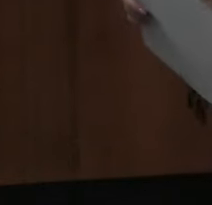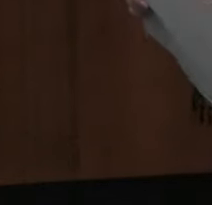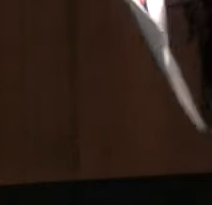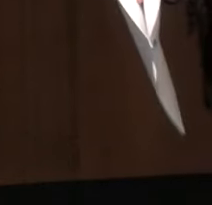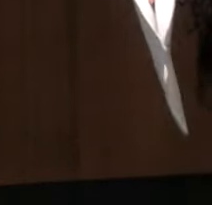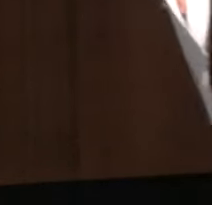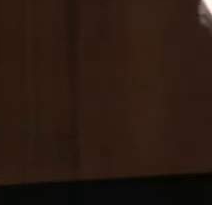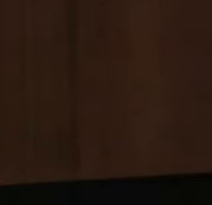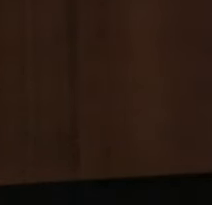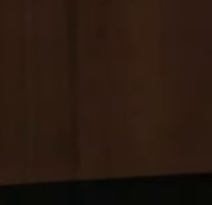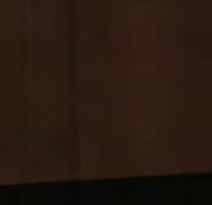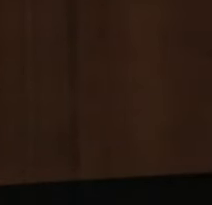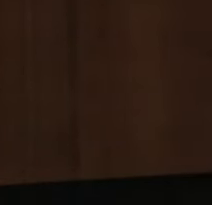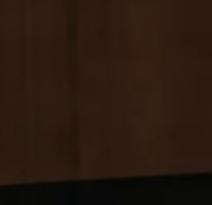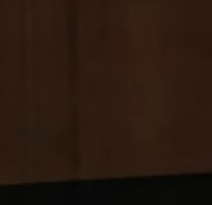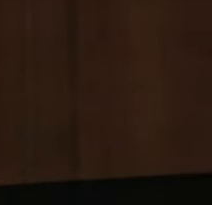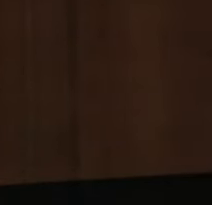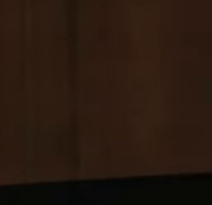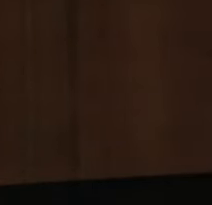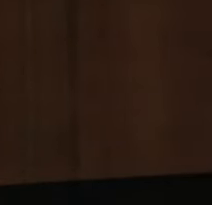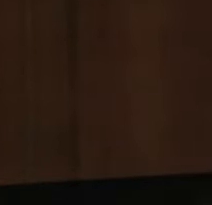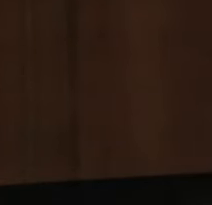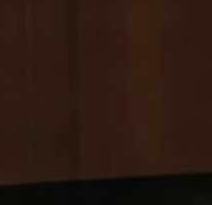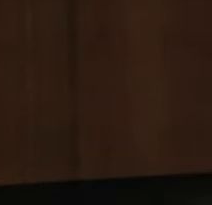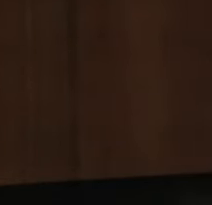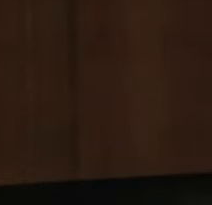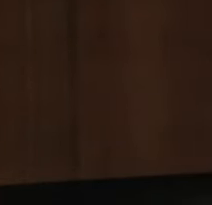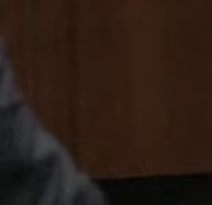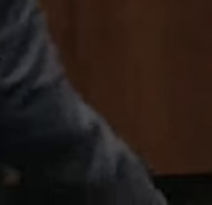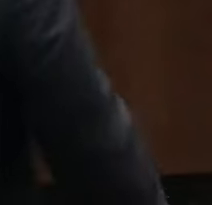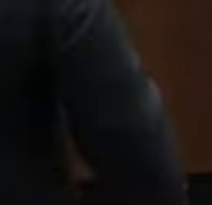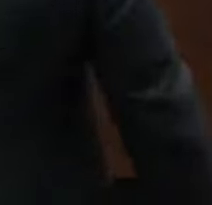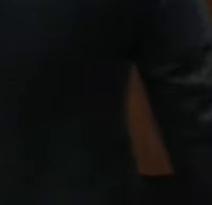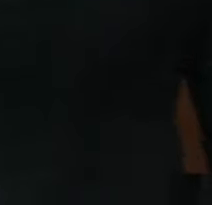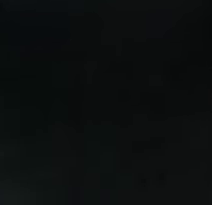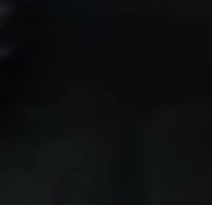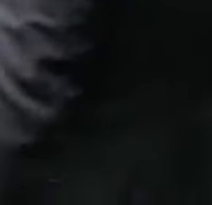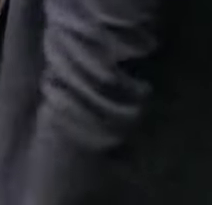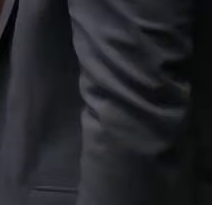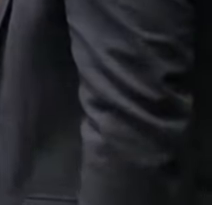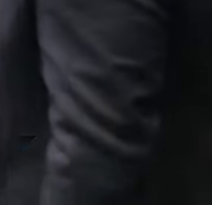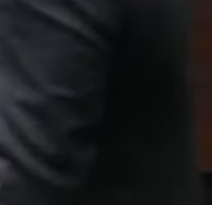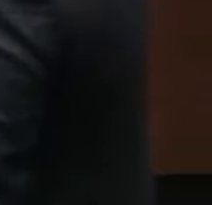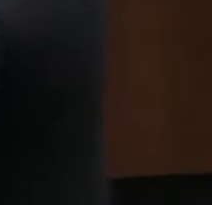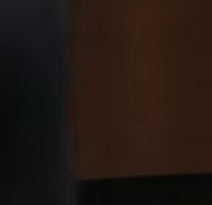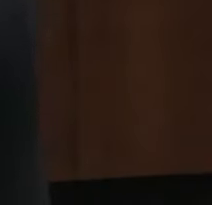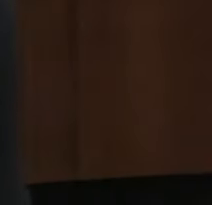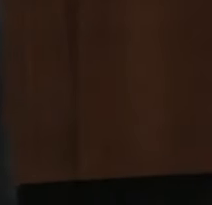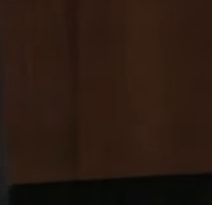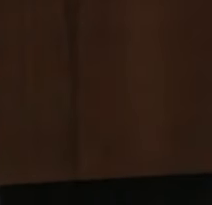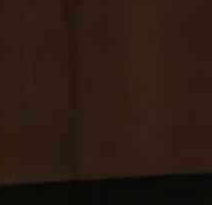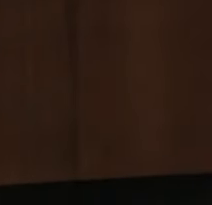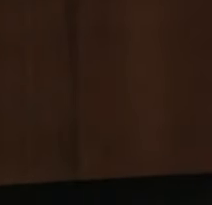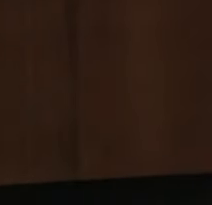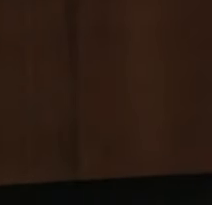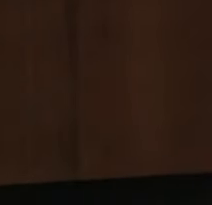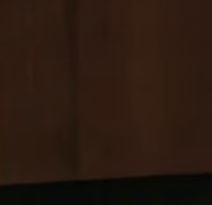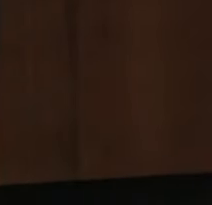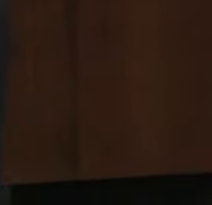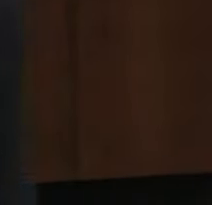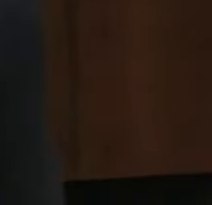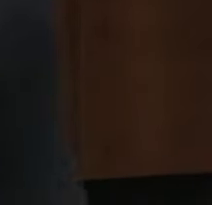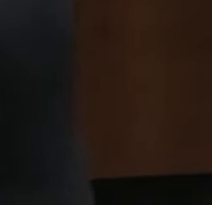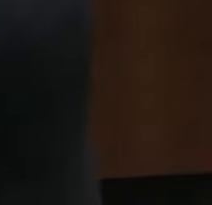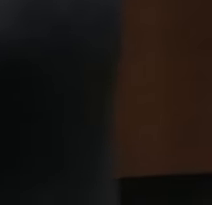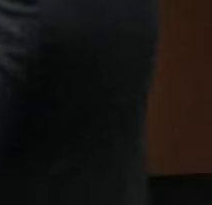do deputado Fred Pacheco, foram retiradas do Conselho Gestor e, no meu parecer de relatoria, no